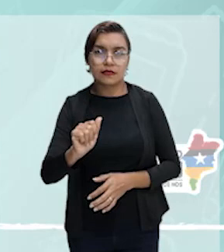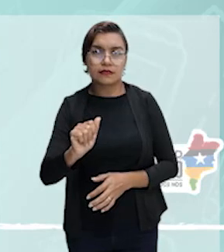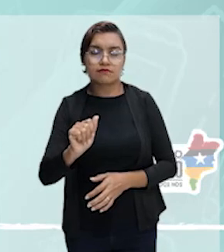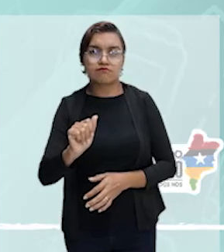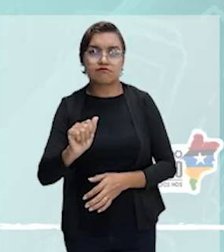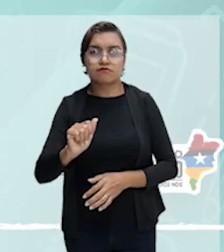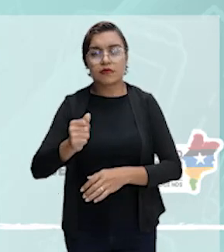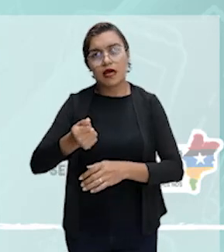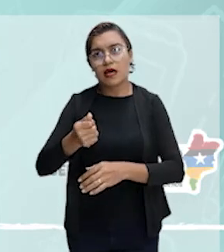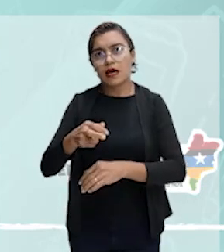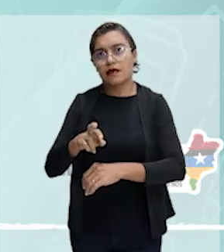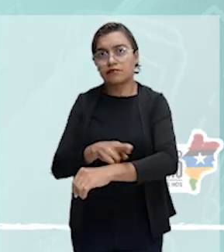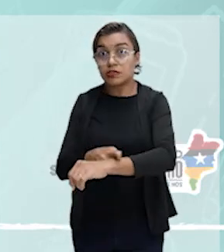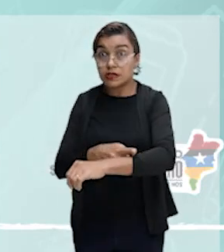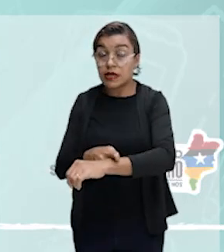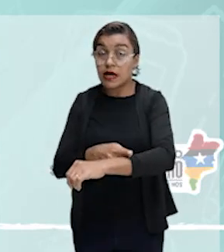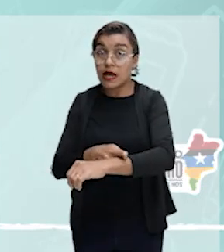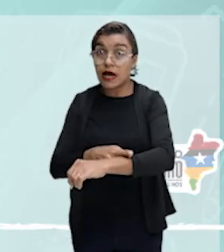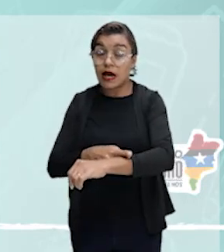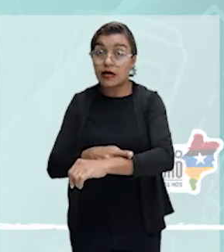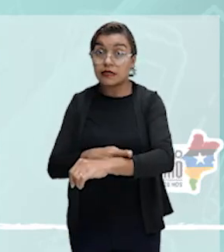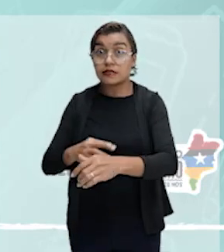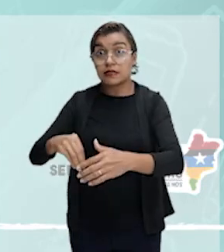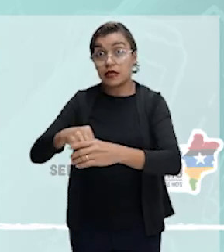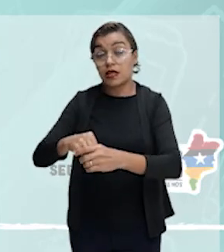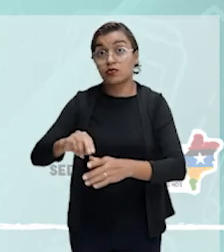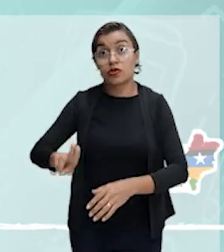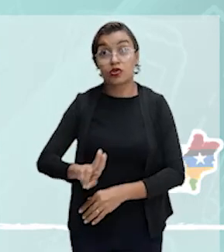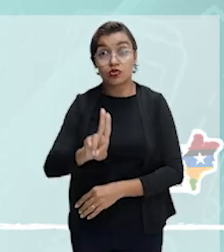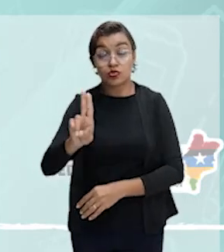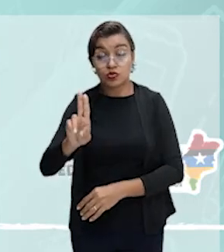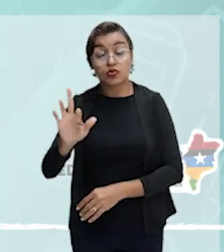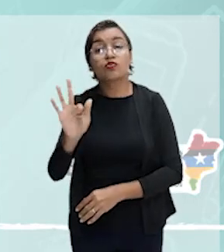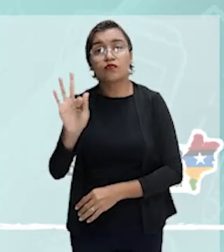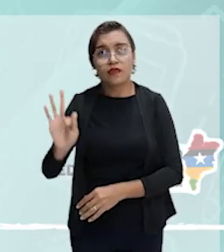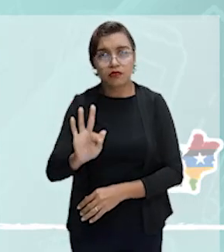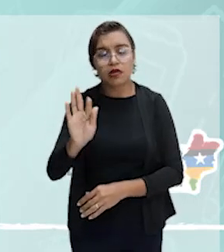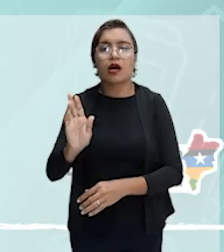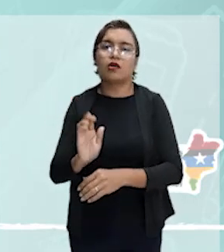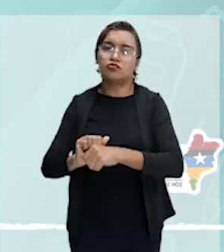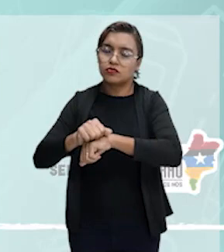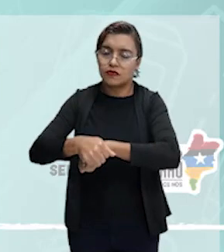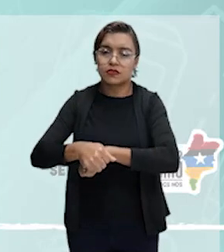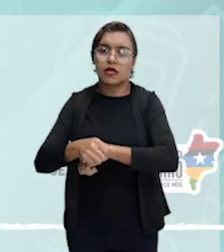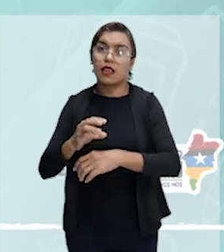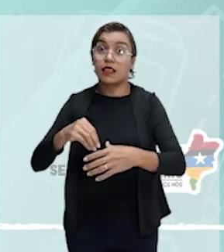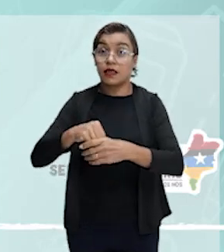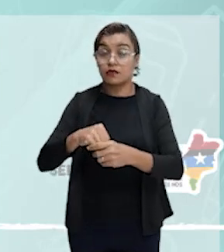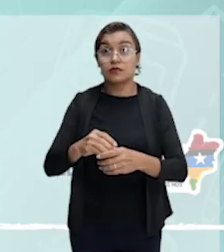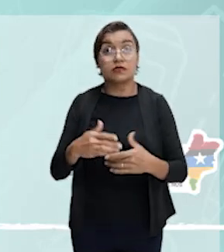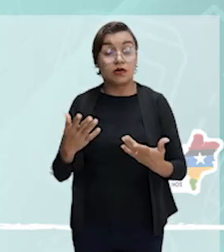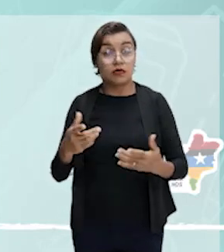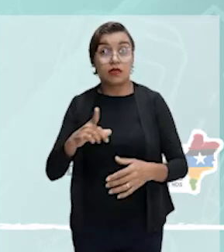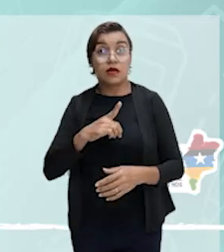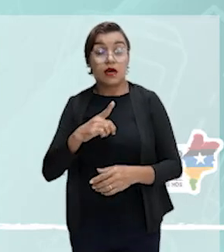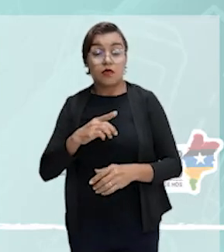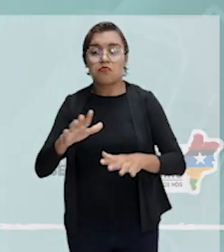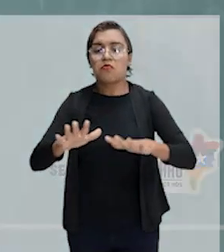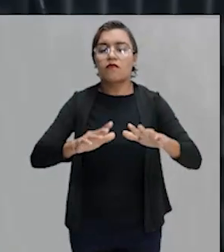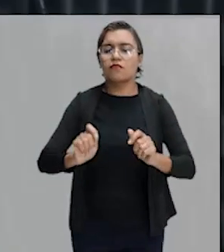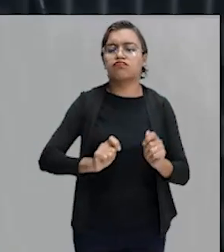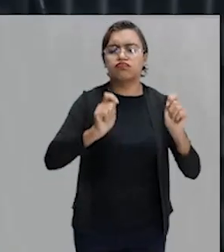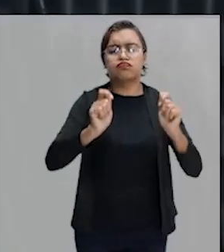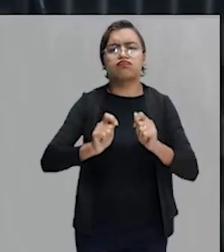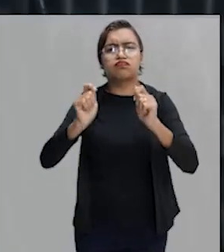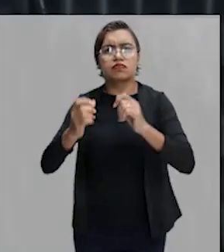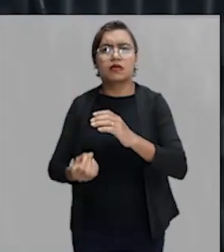né, da consequência dessas lutas e da igualdade de oportunidades e também de inclusão social. Então é o braço ali do movimento que